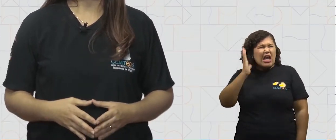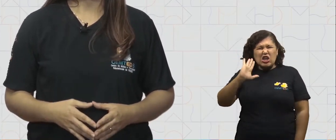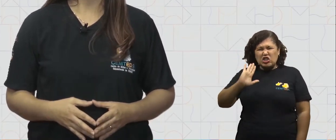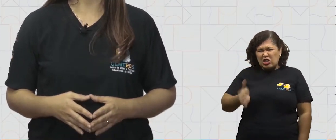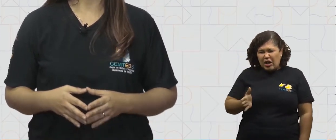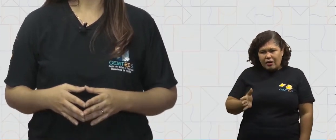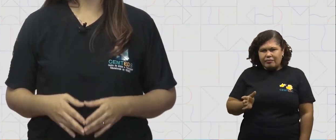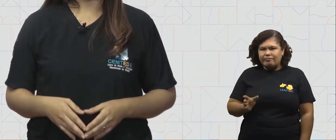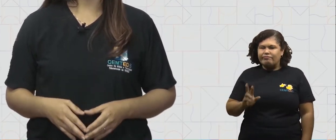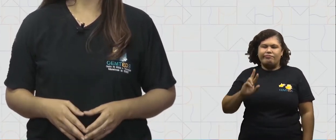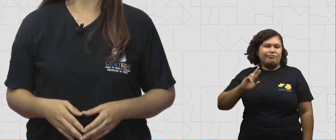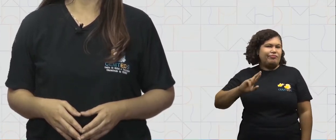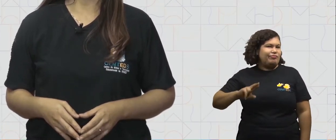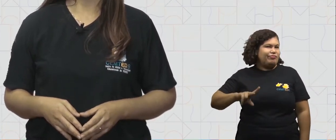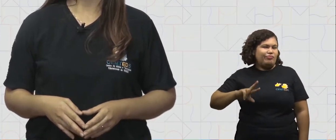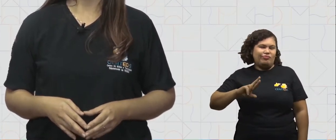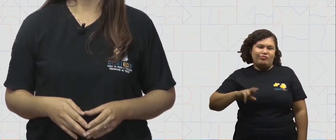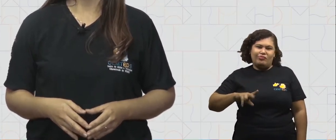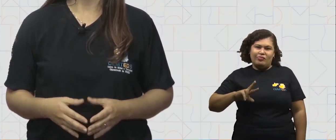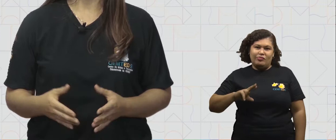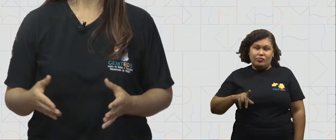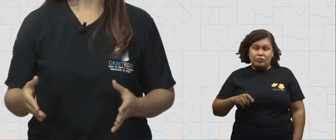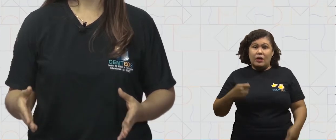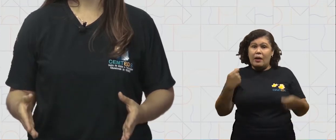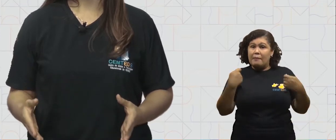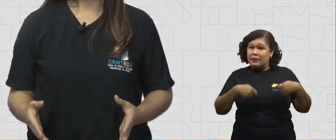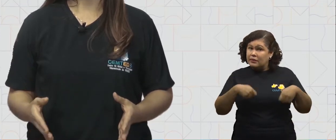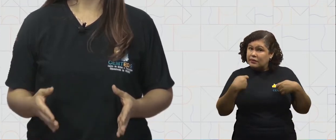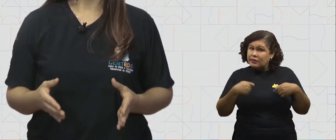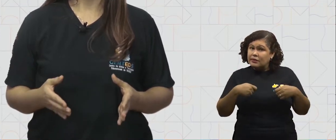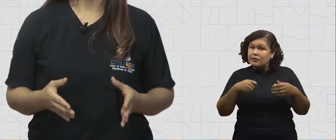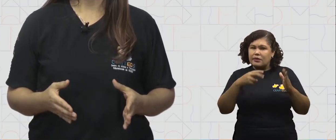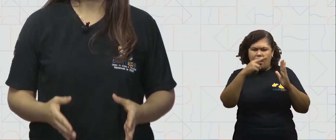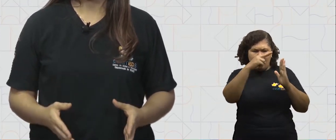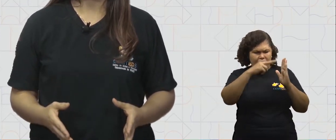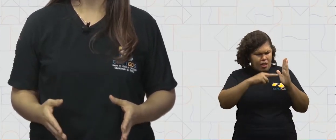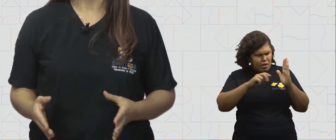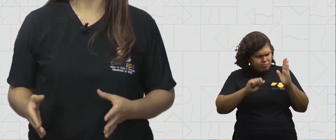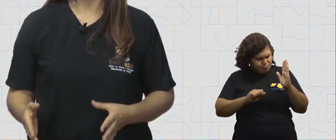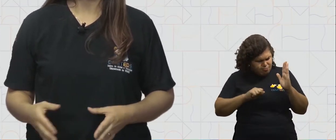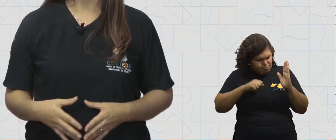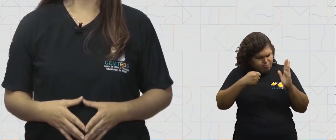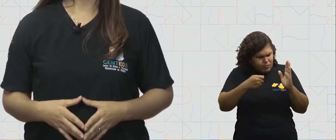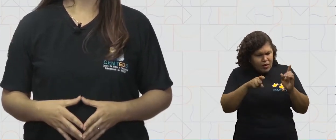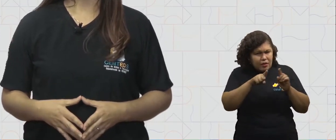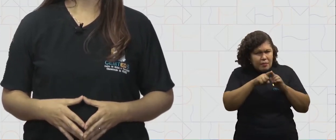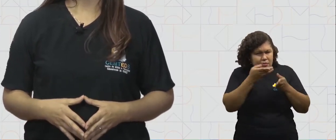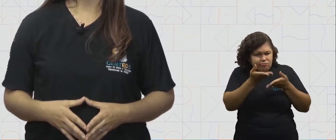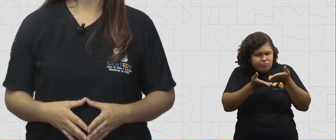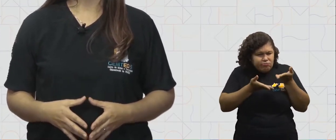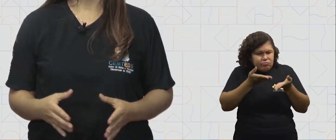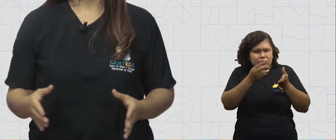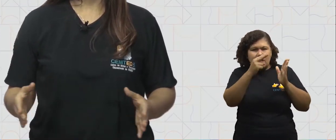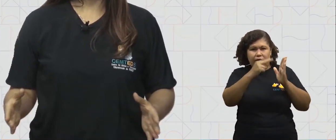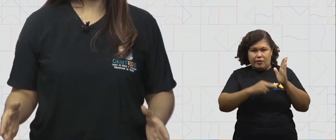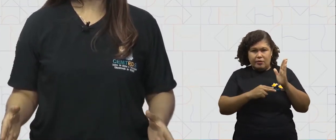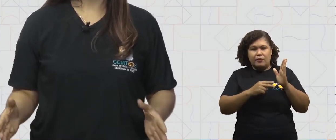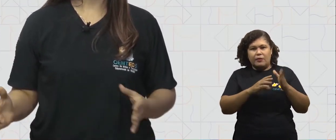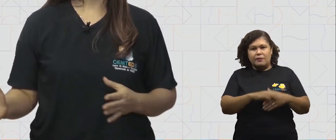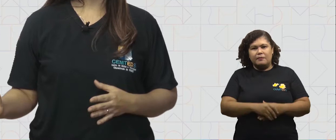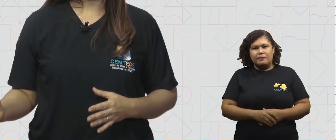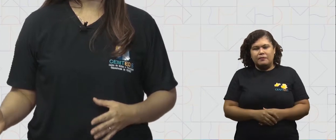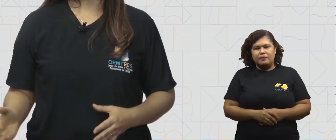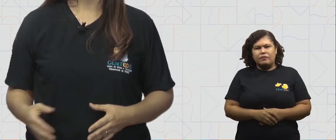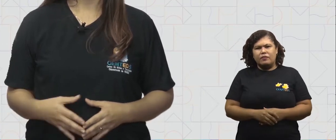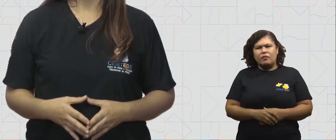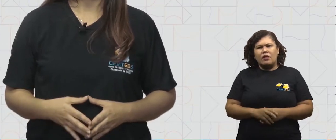as ideias desenvolvidas pelo autor. É necessário empenho e dedicação na leitura. Muitas